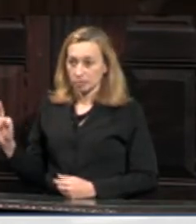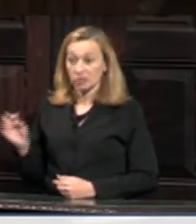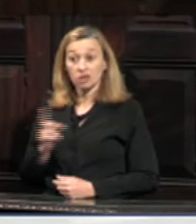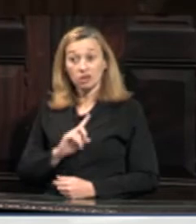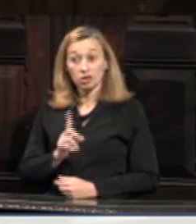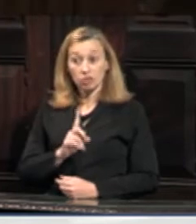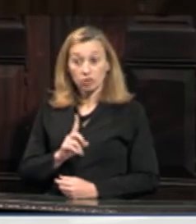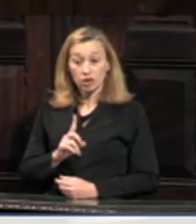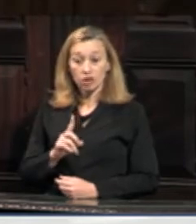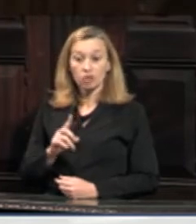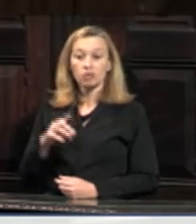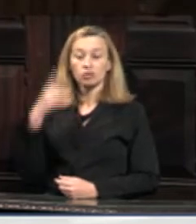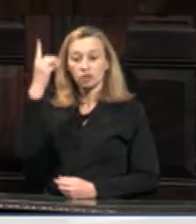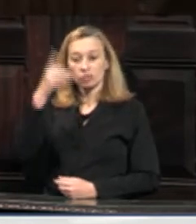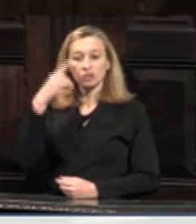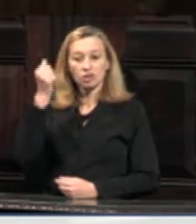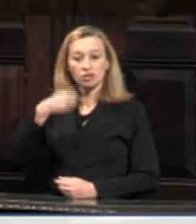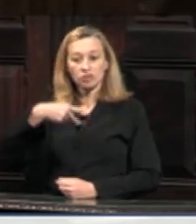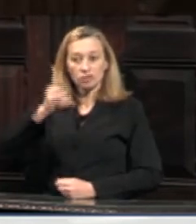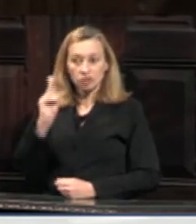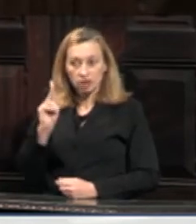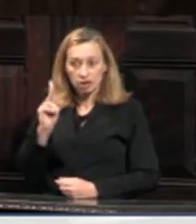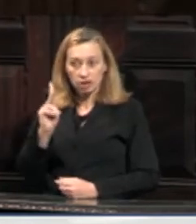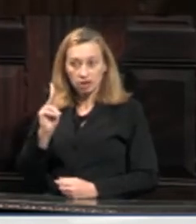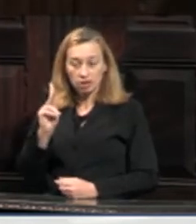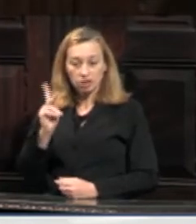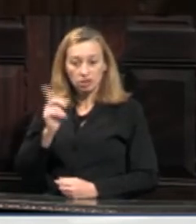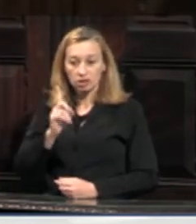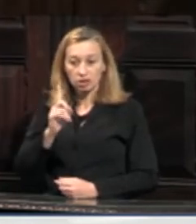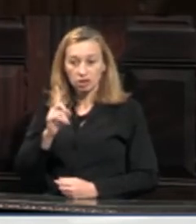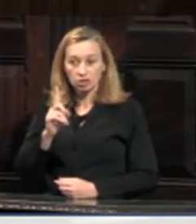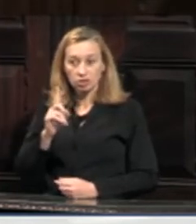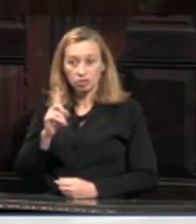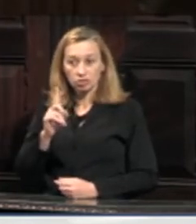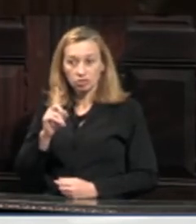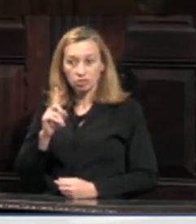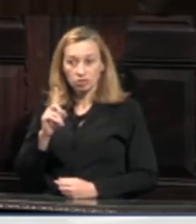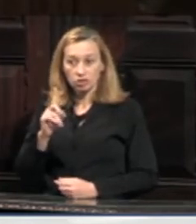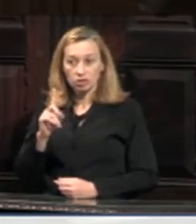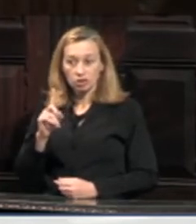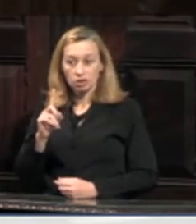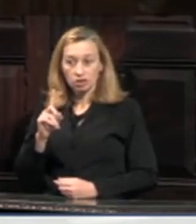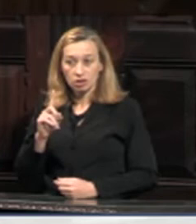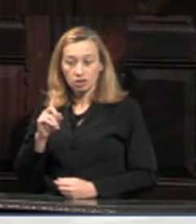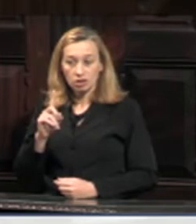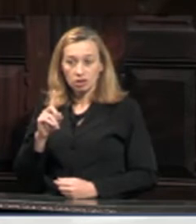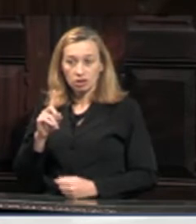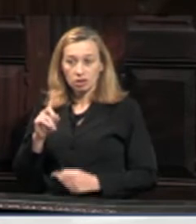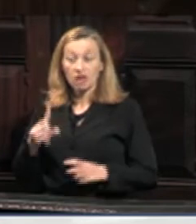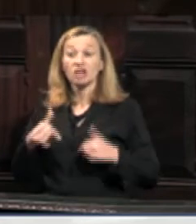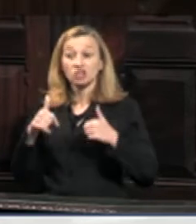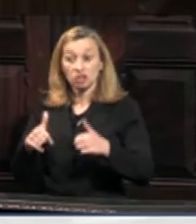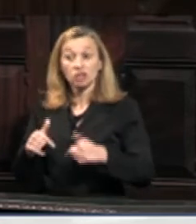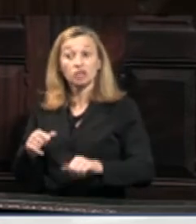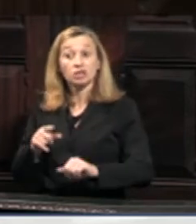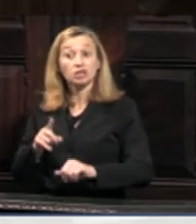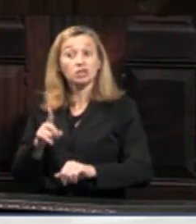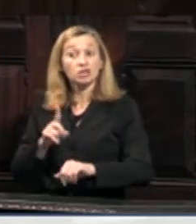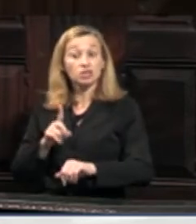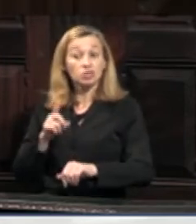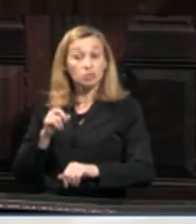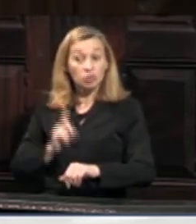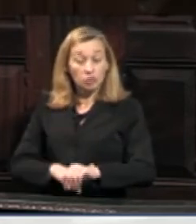deputado Waldeck, porque não é um dirigente petista a nível nacional,